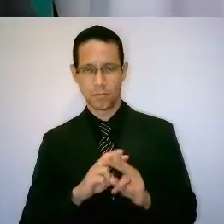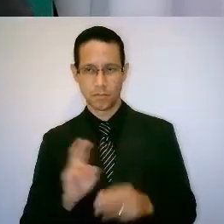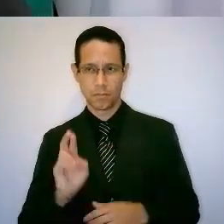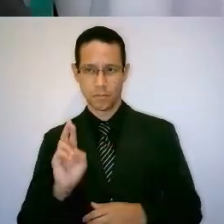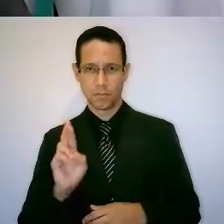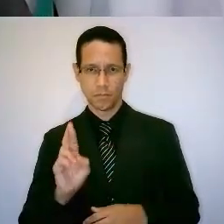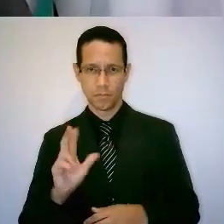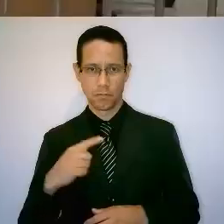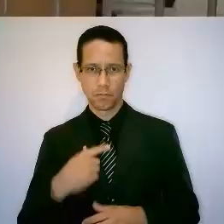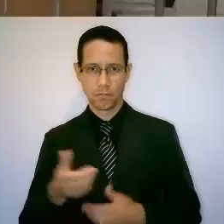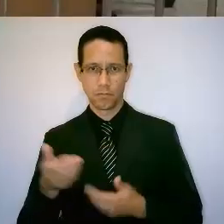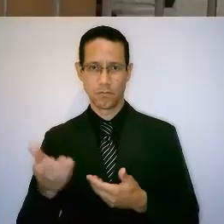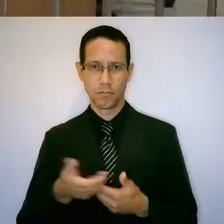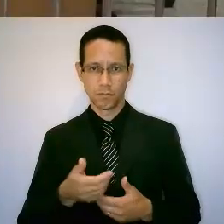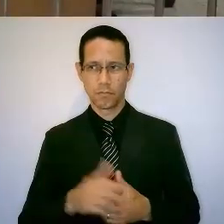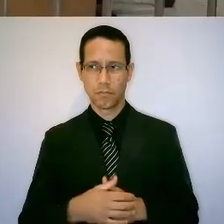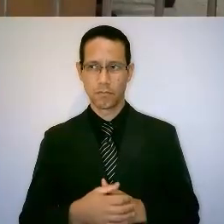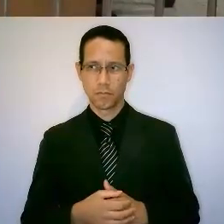convocada